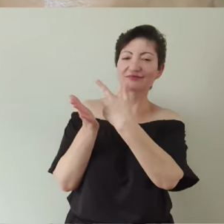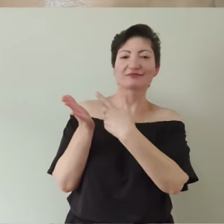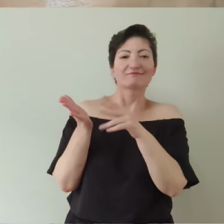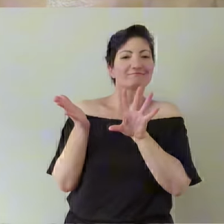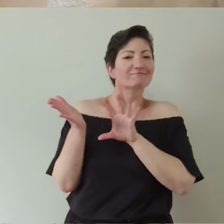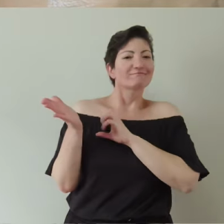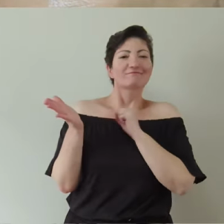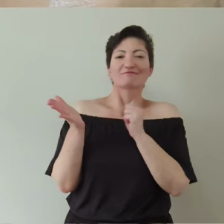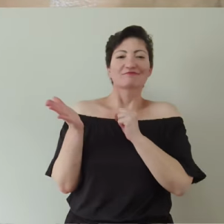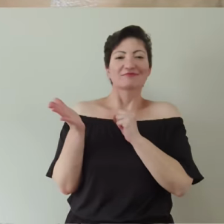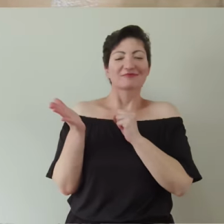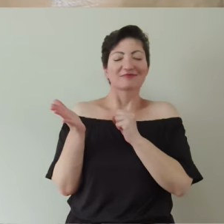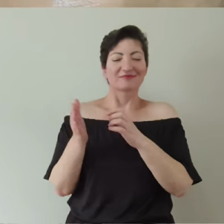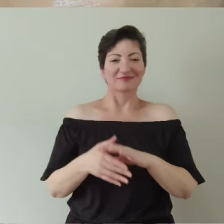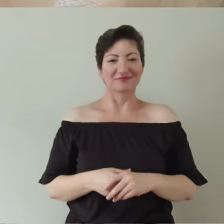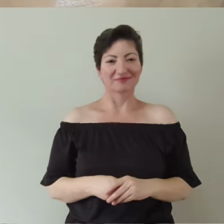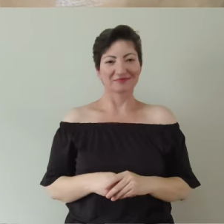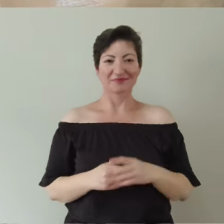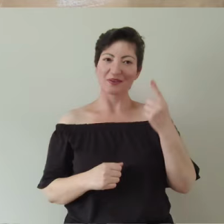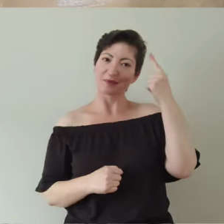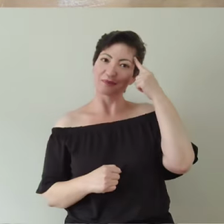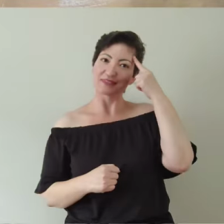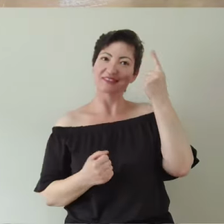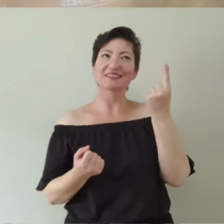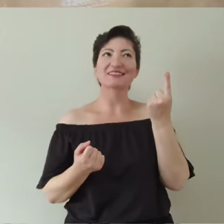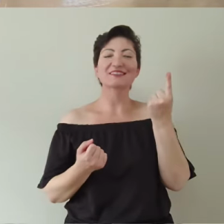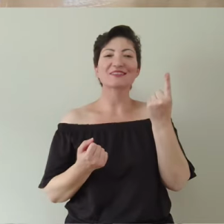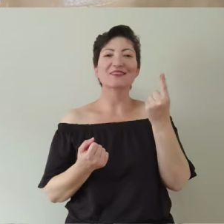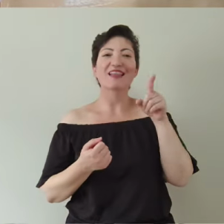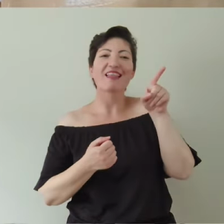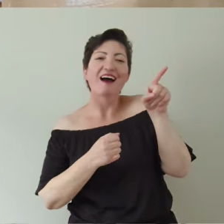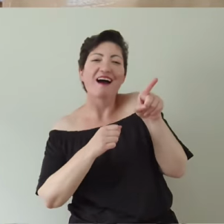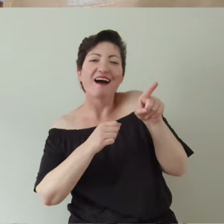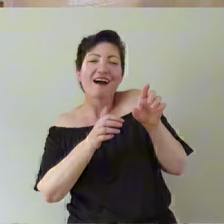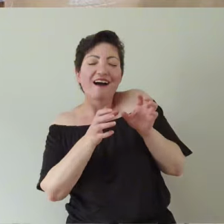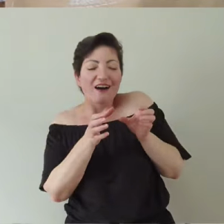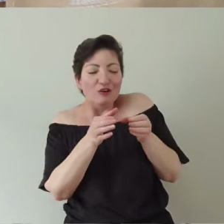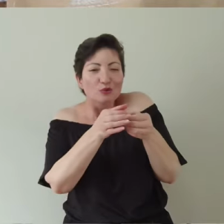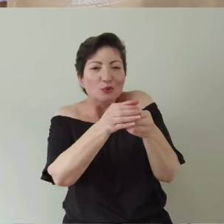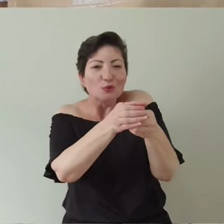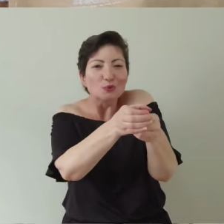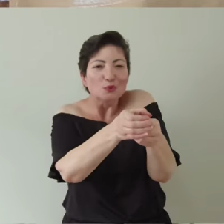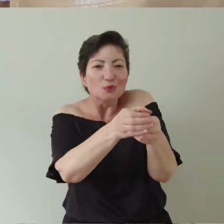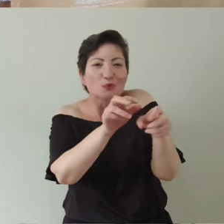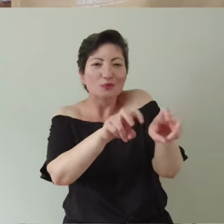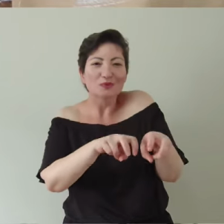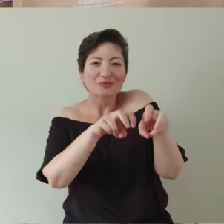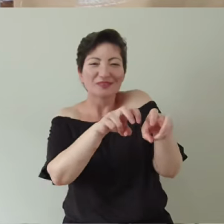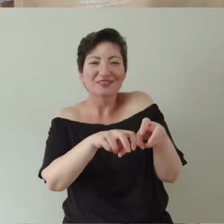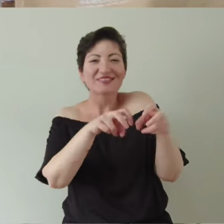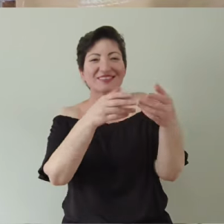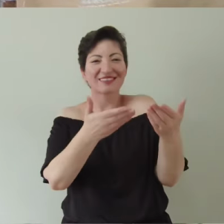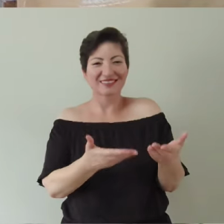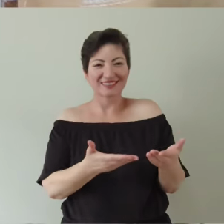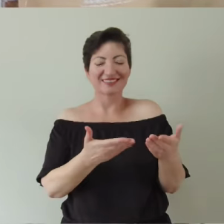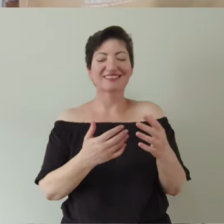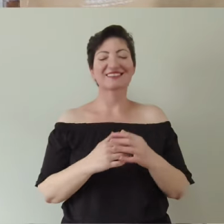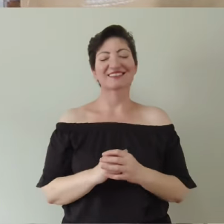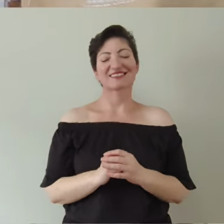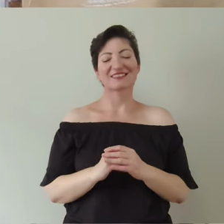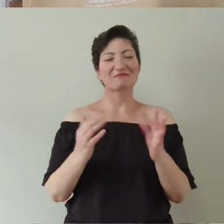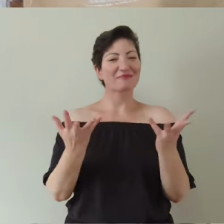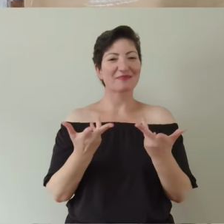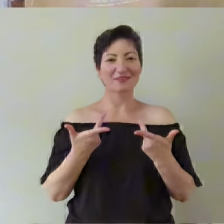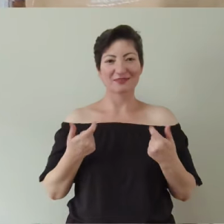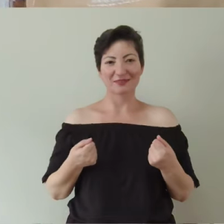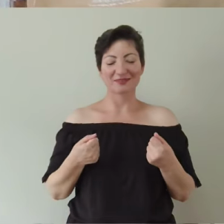maior amor por ele, porque foi pensado nessa coisa do interior, que tem tudo a ver com a nossa realidade, o interior do Paraná, tem uma estética maravilhosa. E